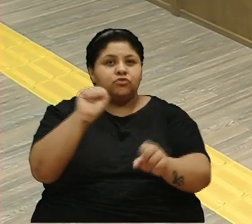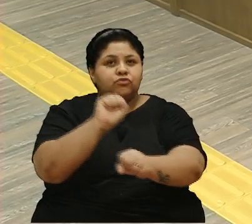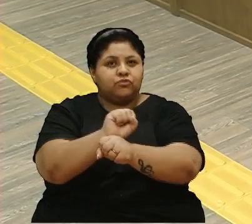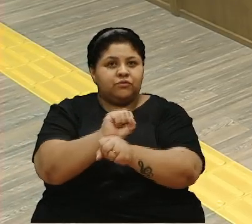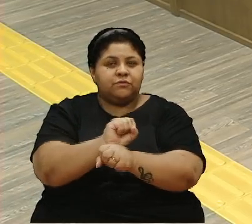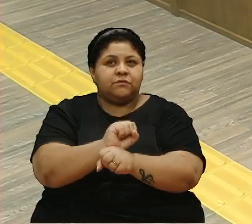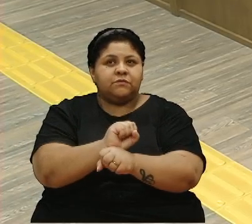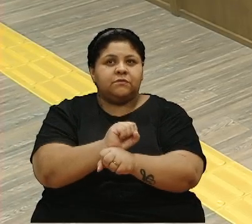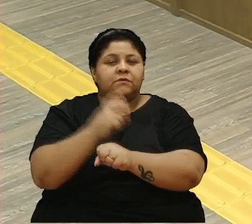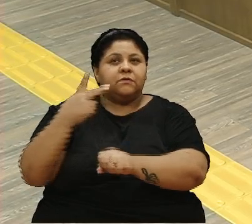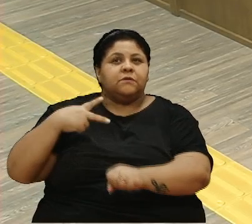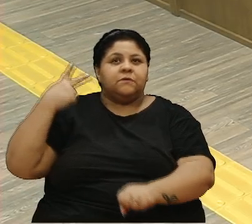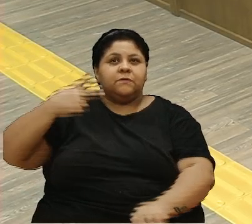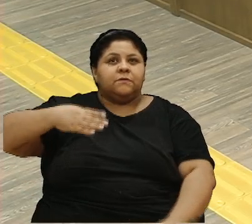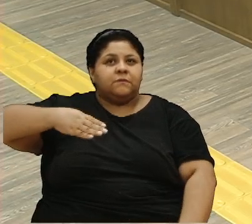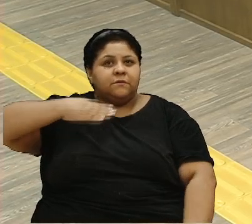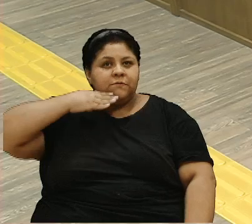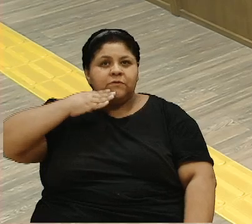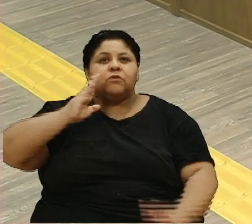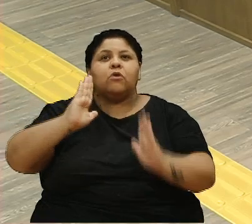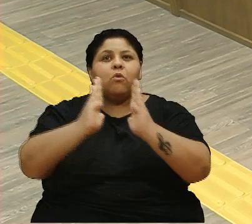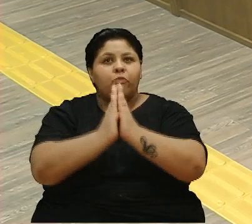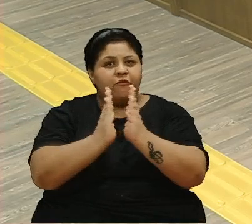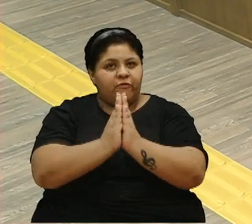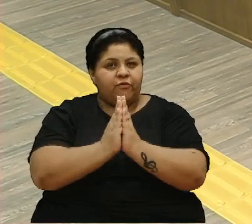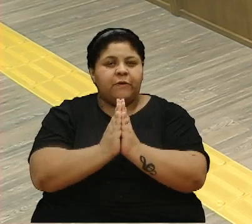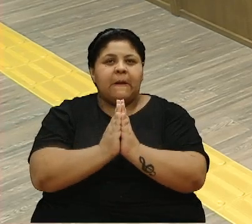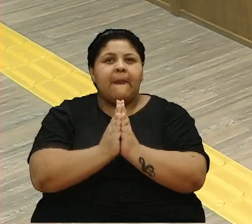tempo, vereador Bortola. Por favor.